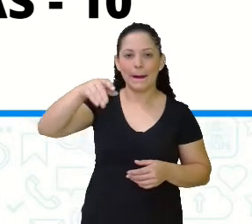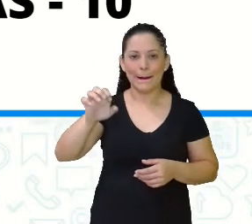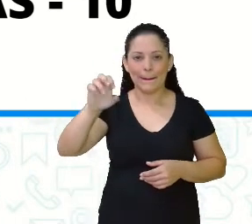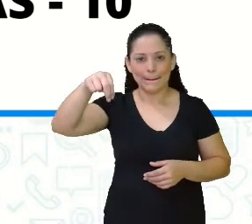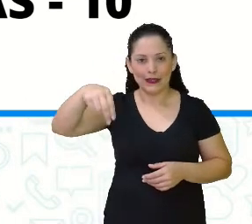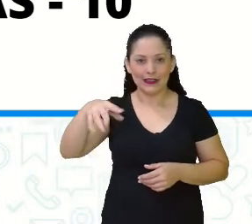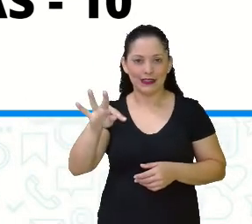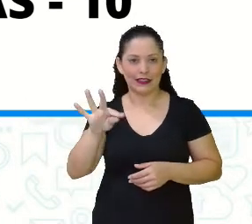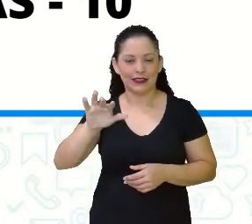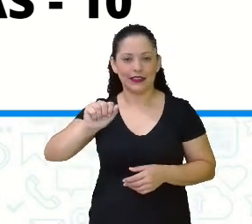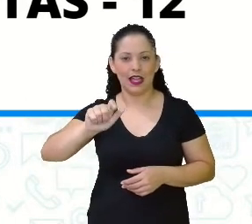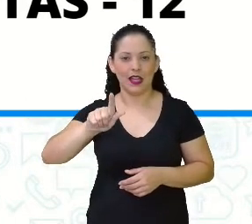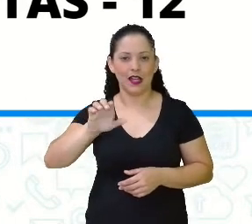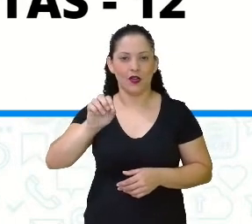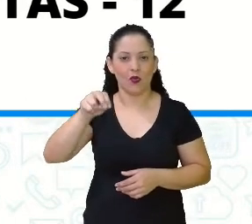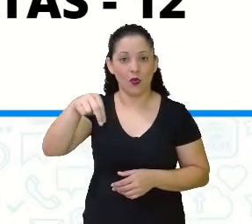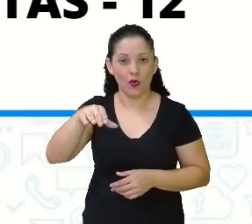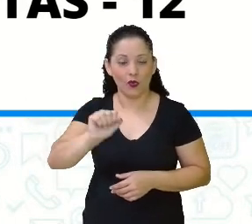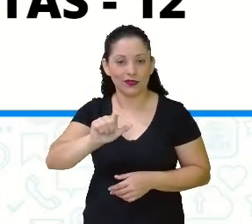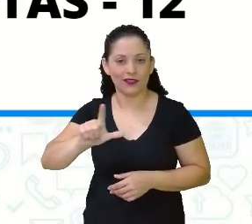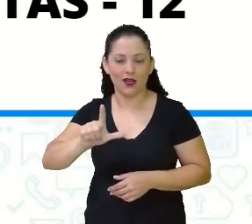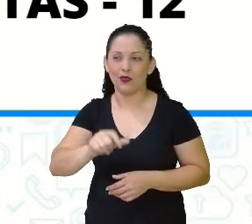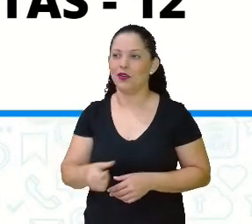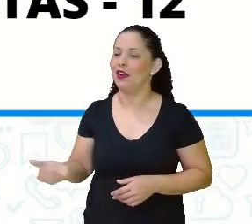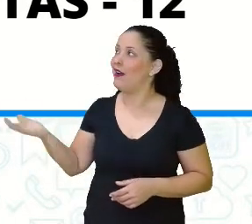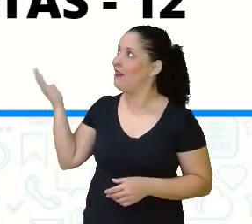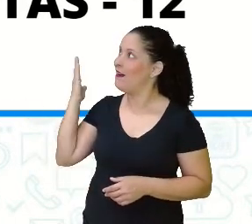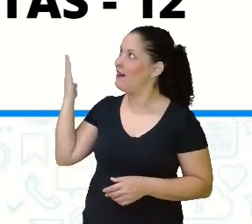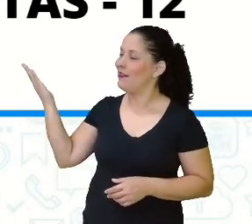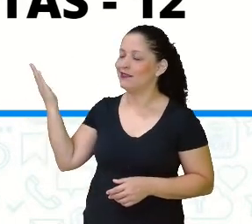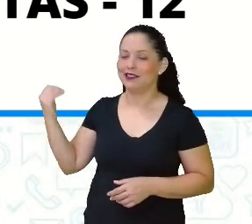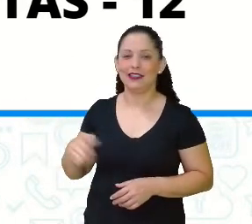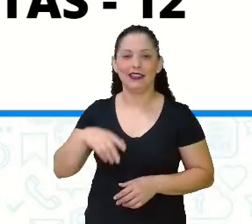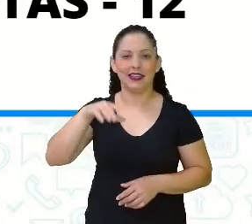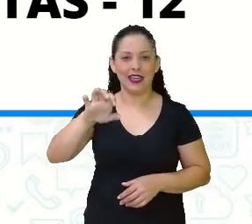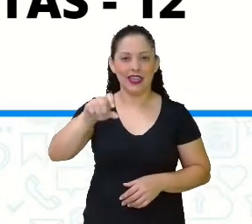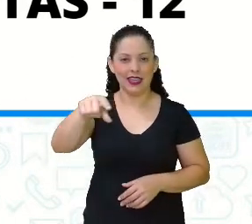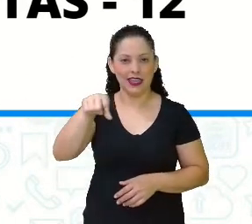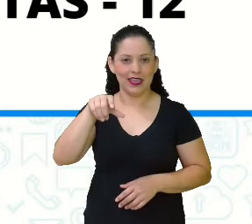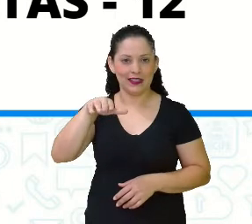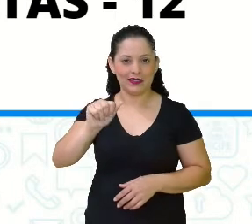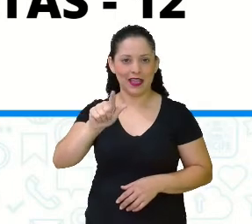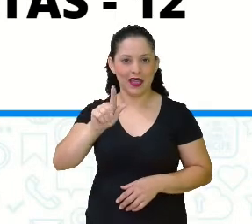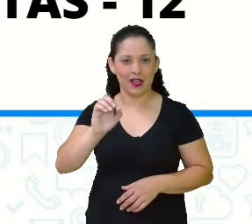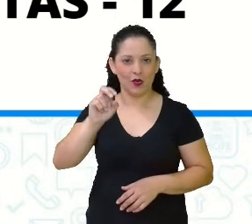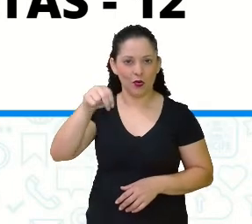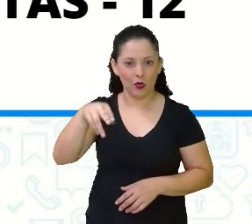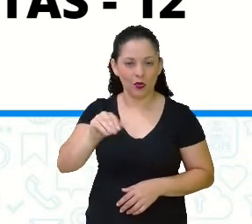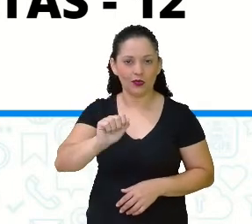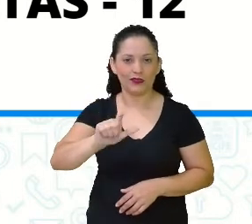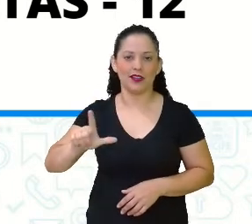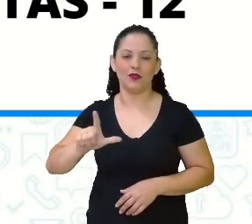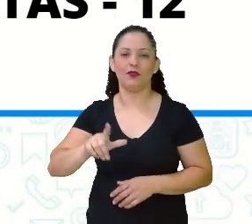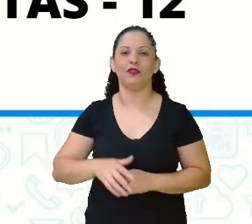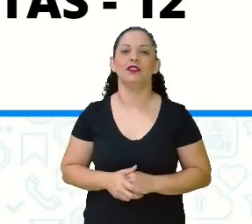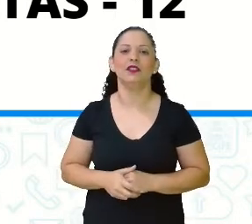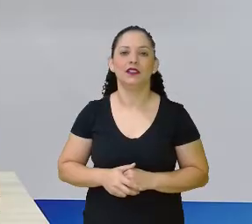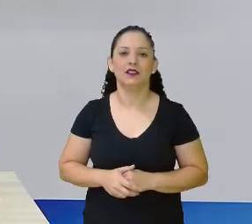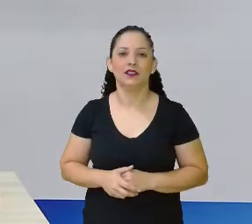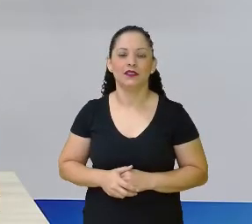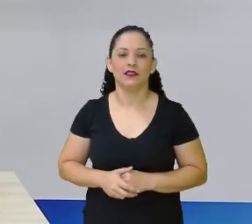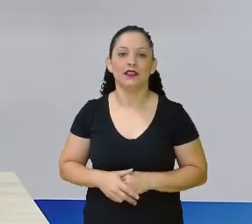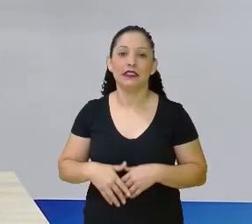um pentágono. Se eu quisesse uma de base hexagonal, pirâmide de base hexagonal, precisaria ter